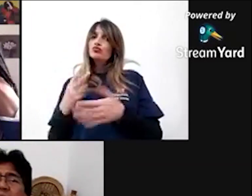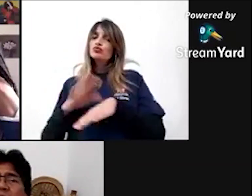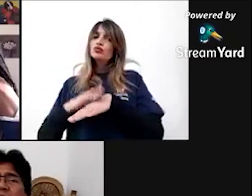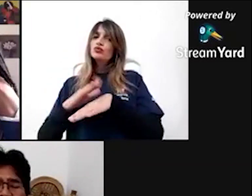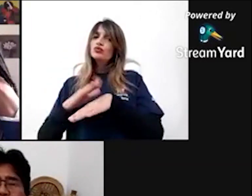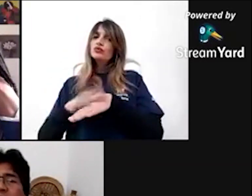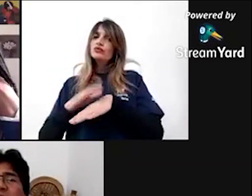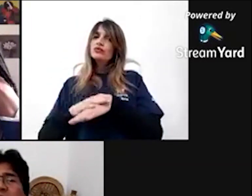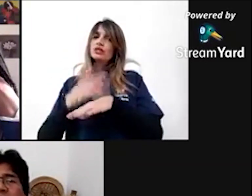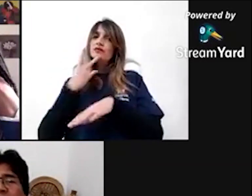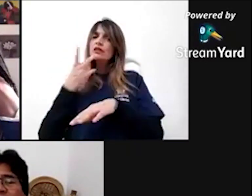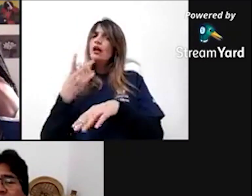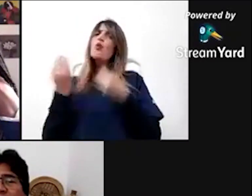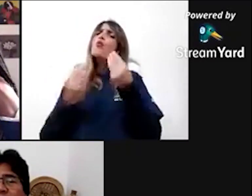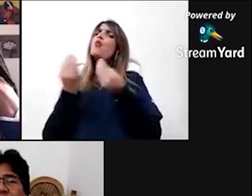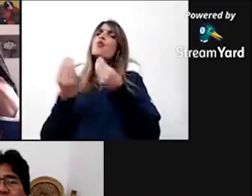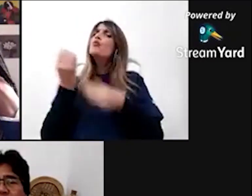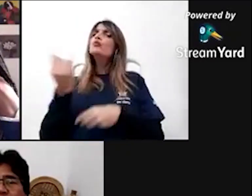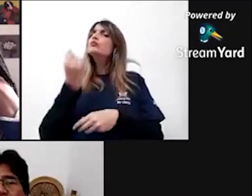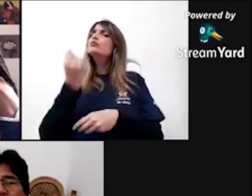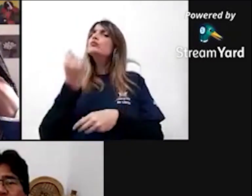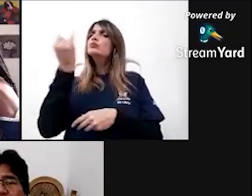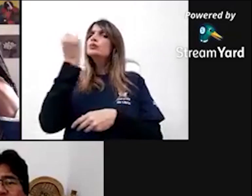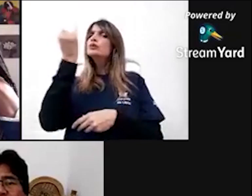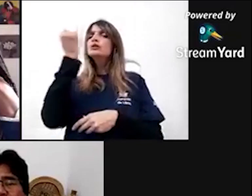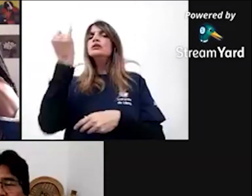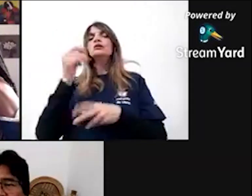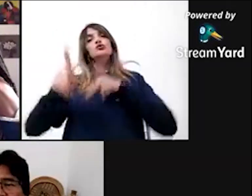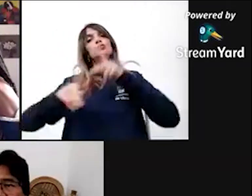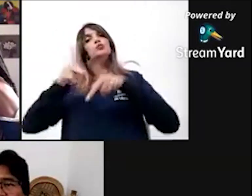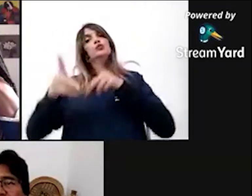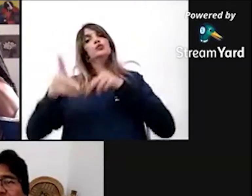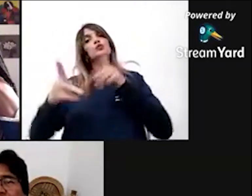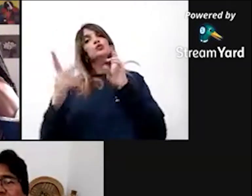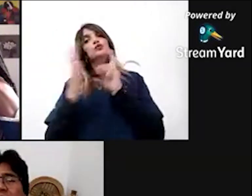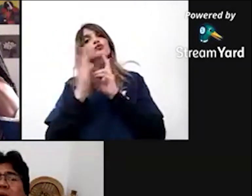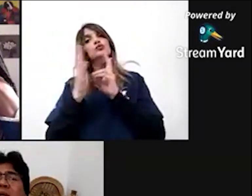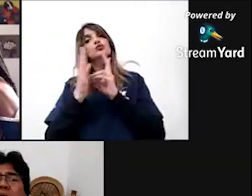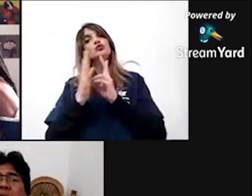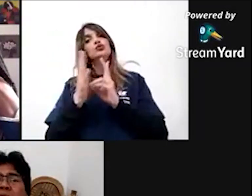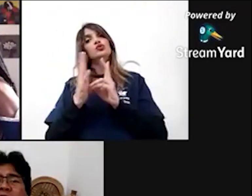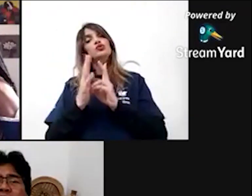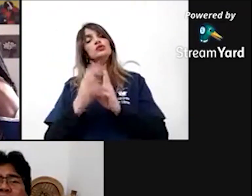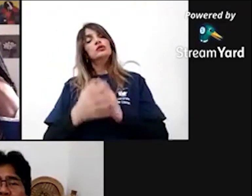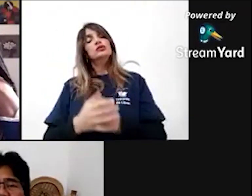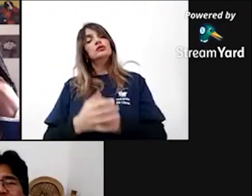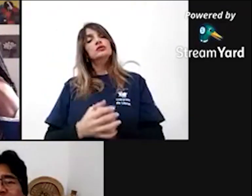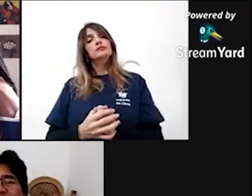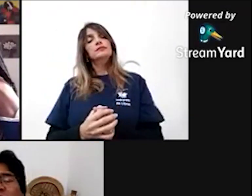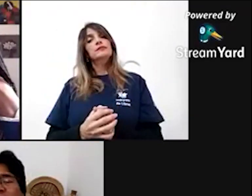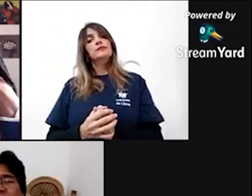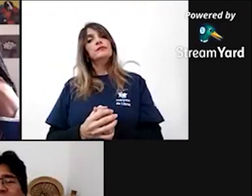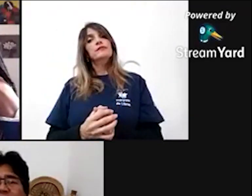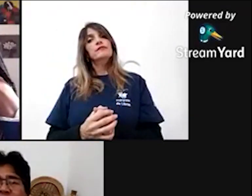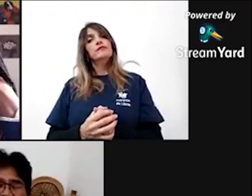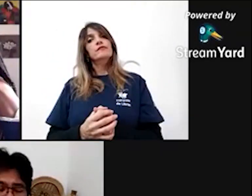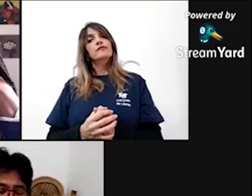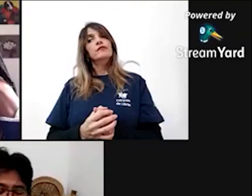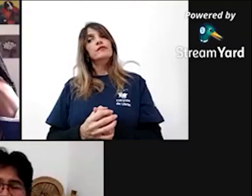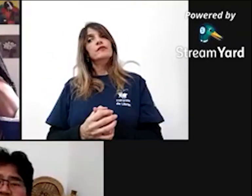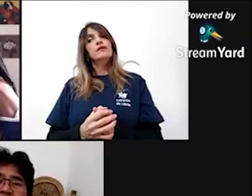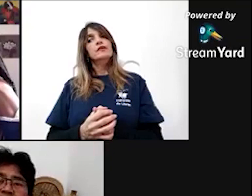livro que nós fizemos e também falar da importância dos povos indígenas na